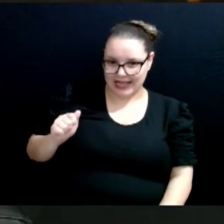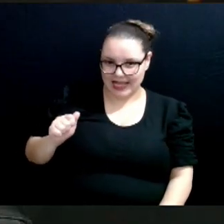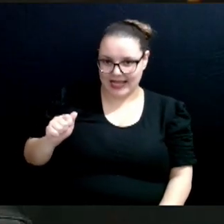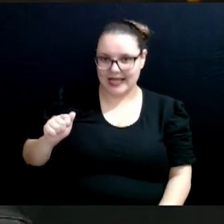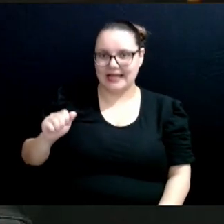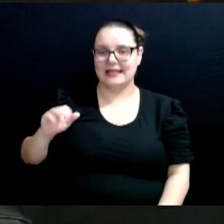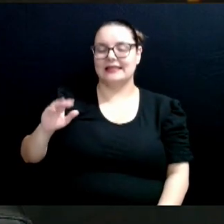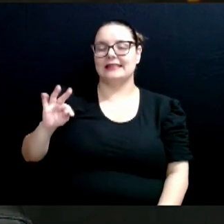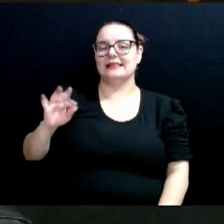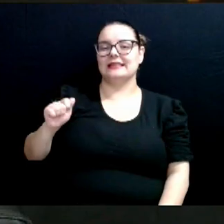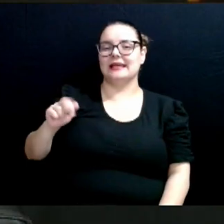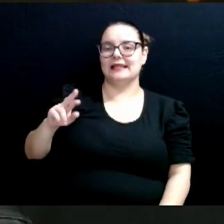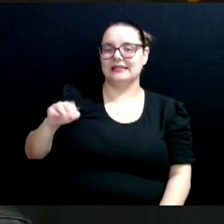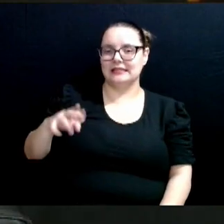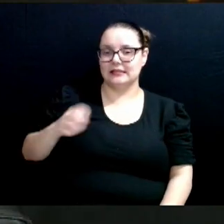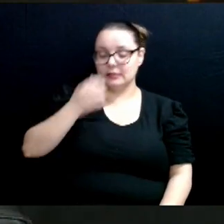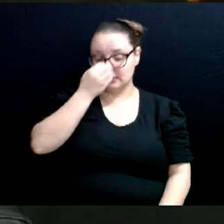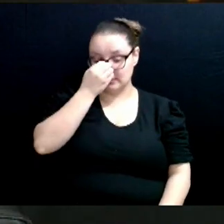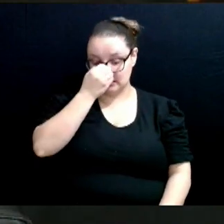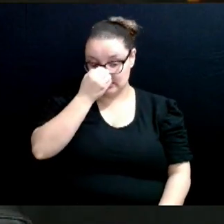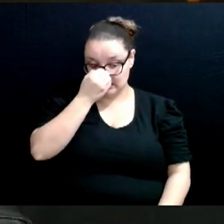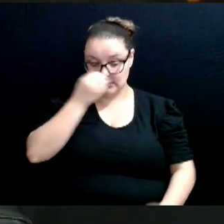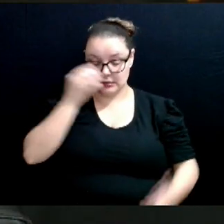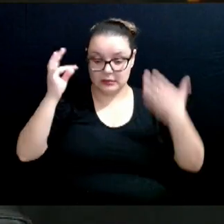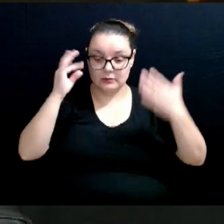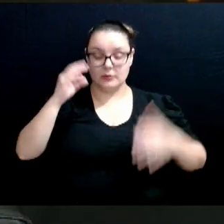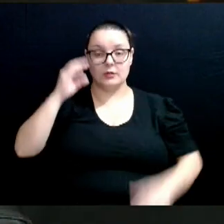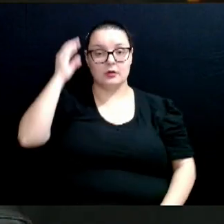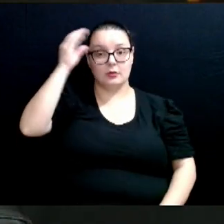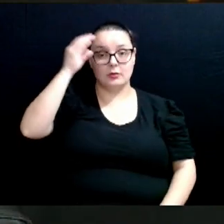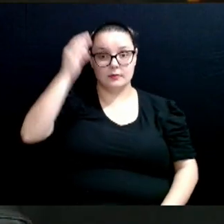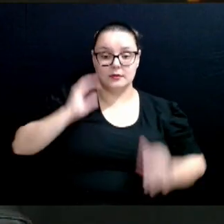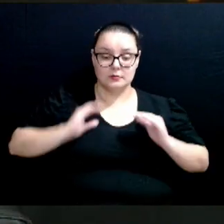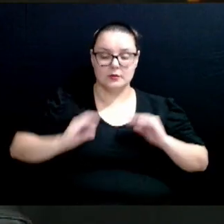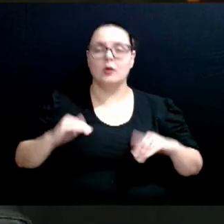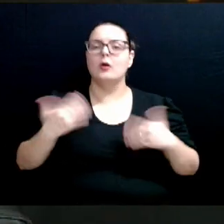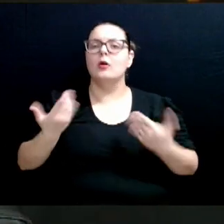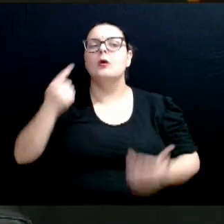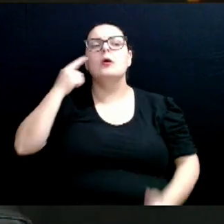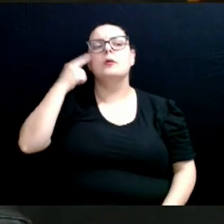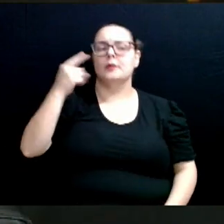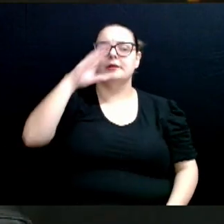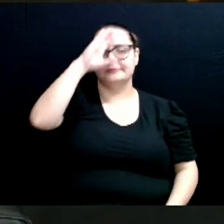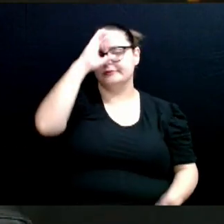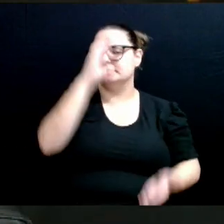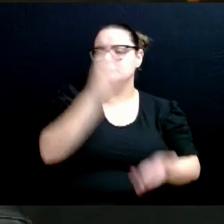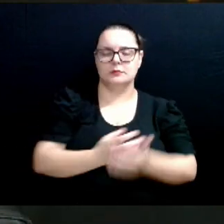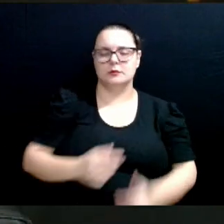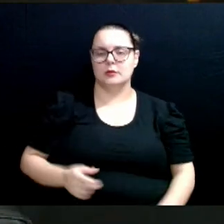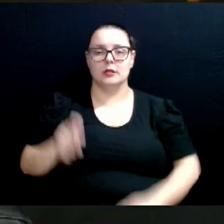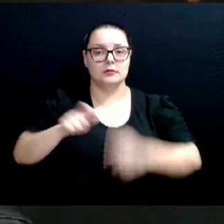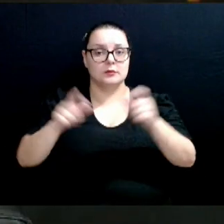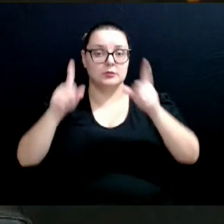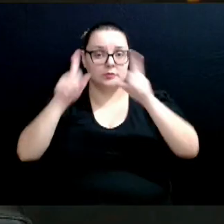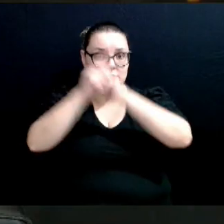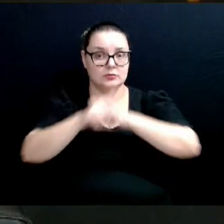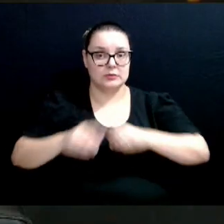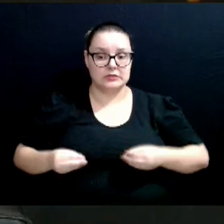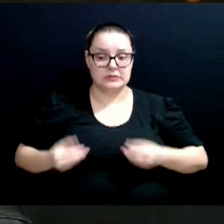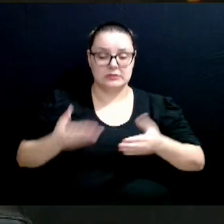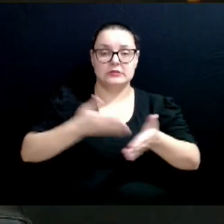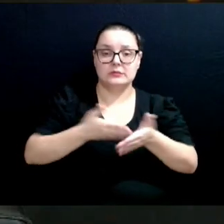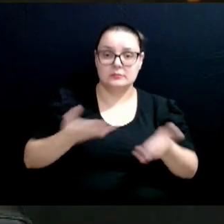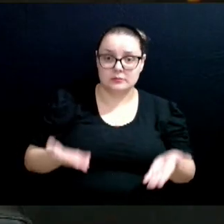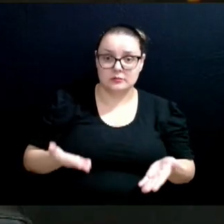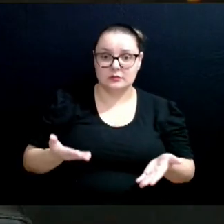Na terapia cognitivo-comportamental, quais crenças mais comuns fazem com que as pessoas tenham dificuldade de impor limites, né? A Marilis